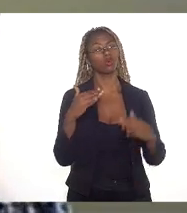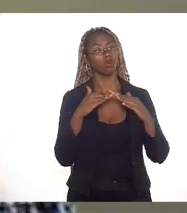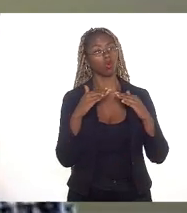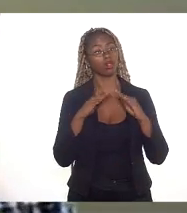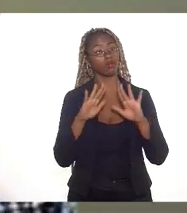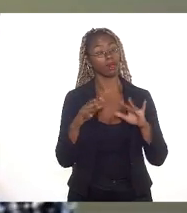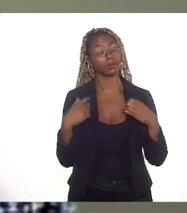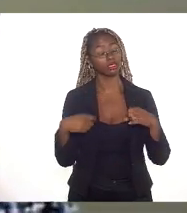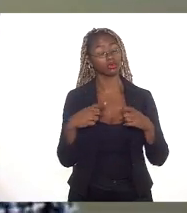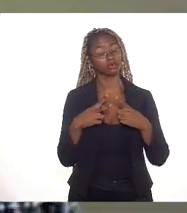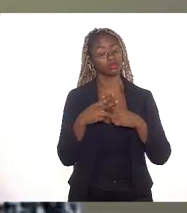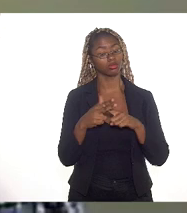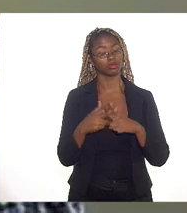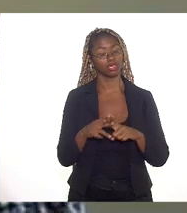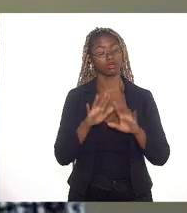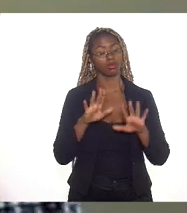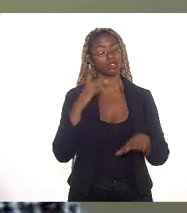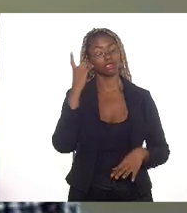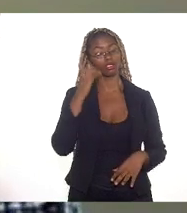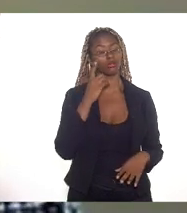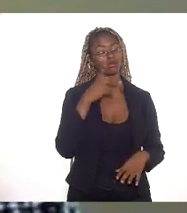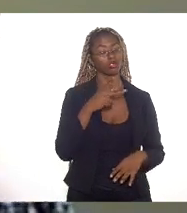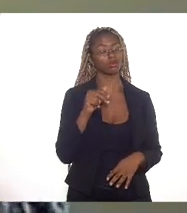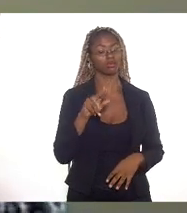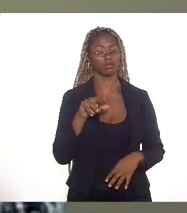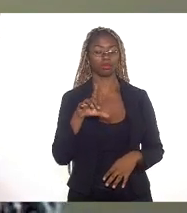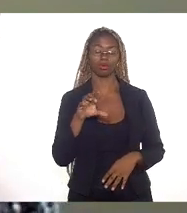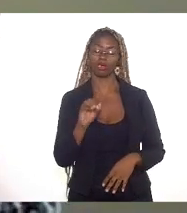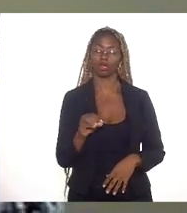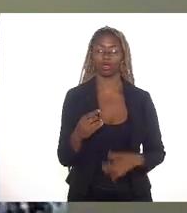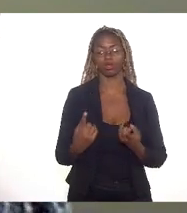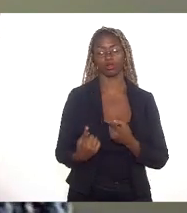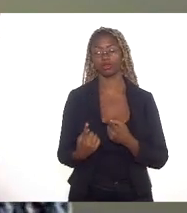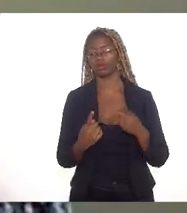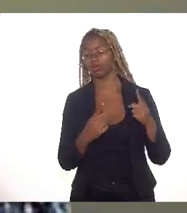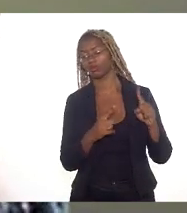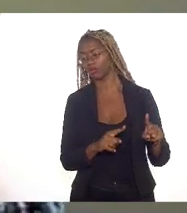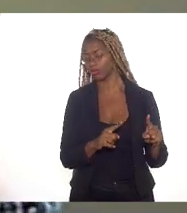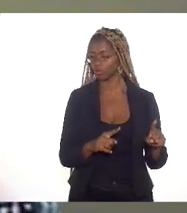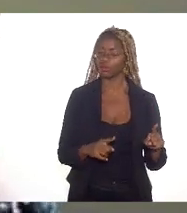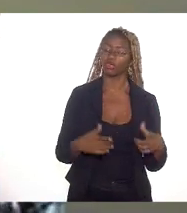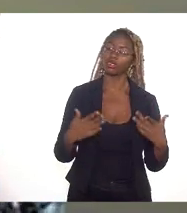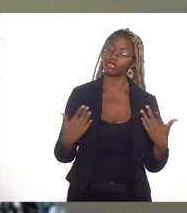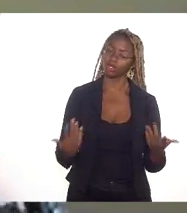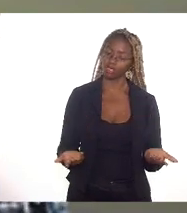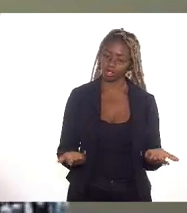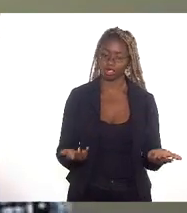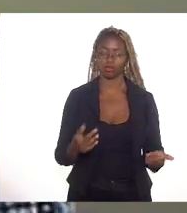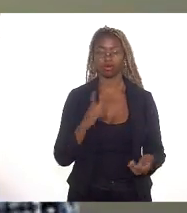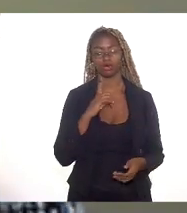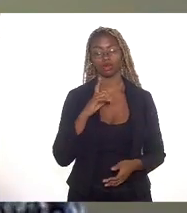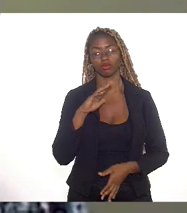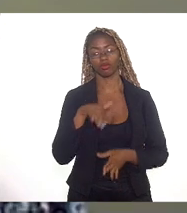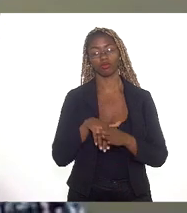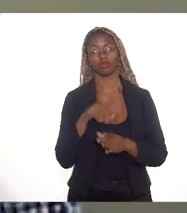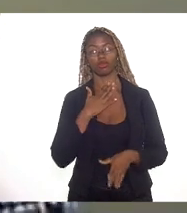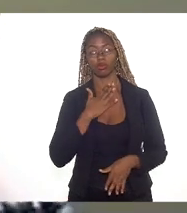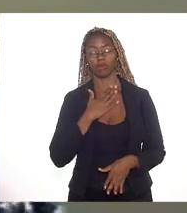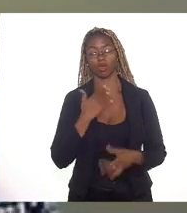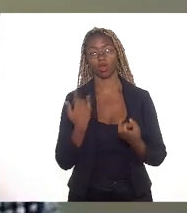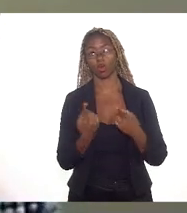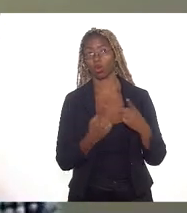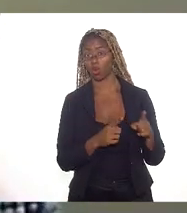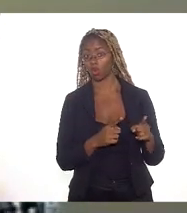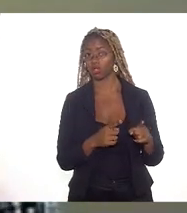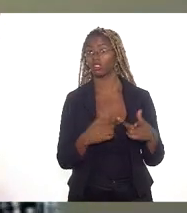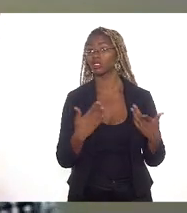o deputado Paulo Ramos fez o voto divergente, foi o autor do voto do vencido e teve o meu voto contrário.